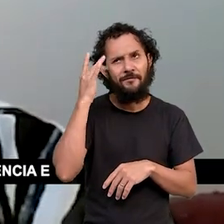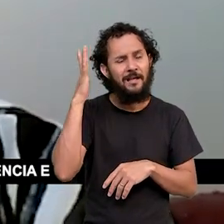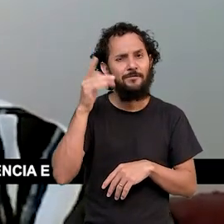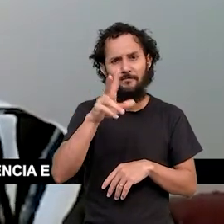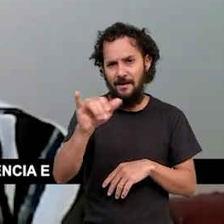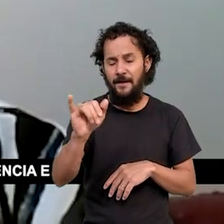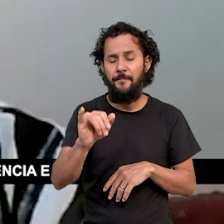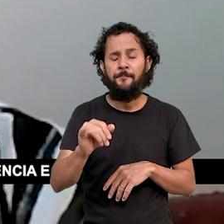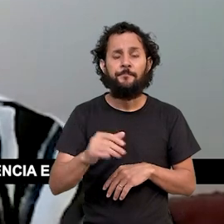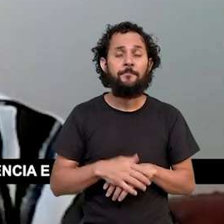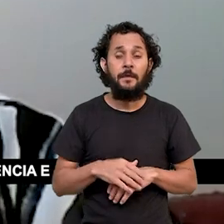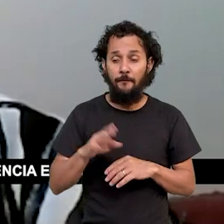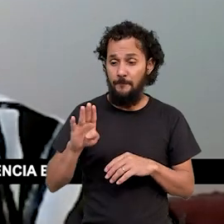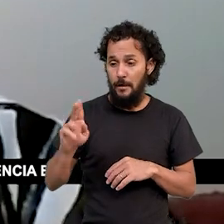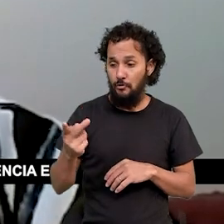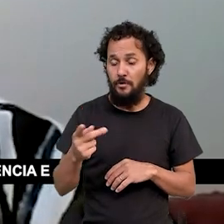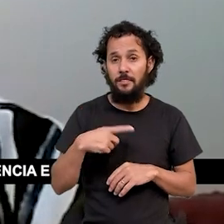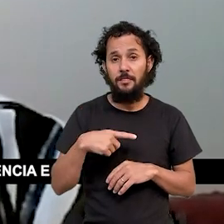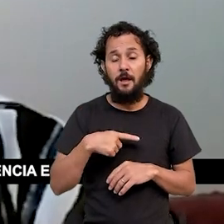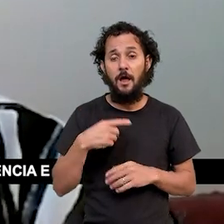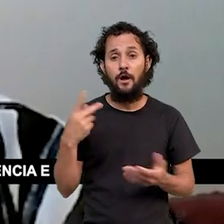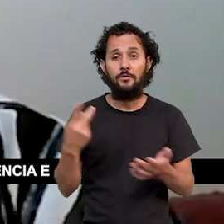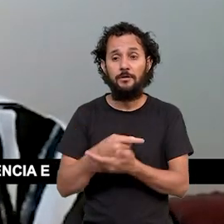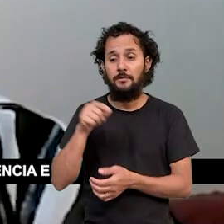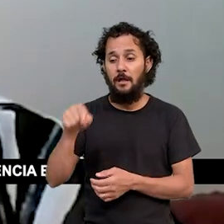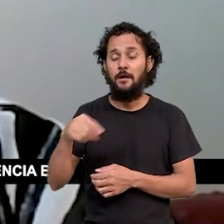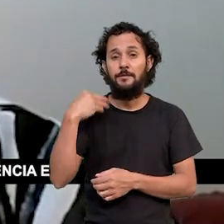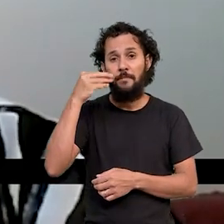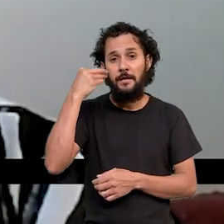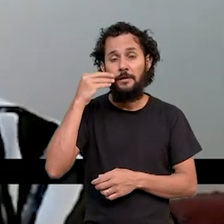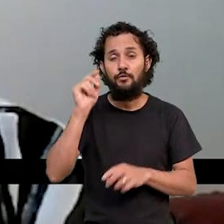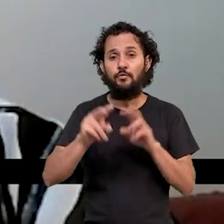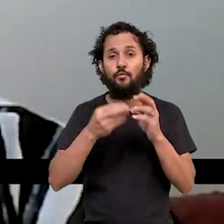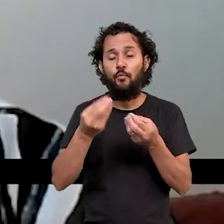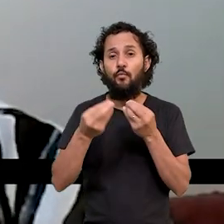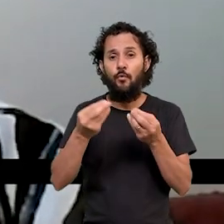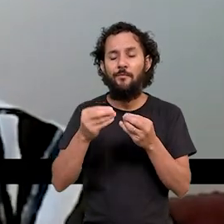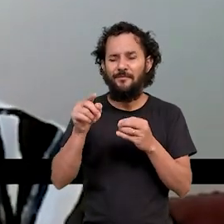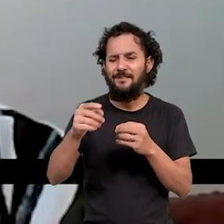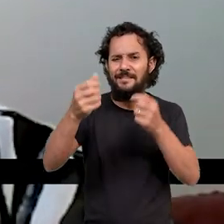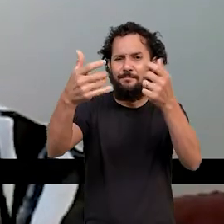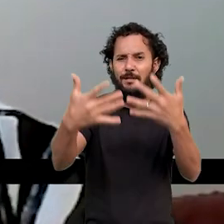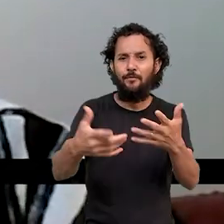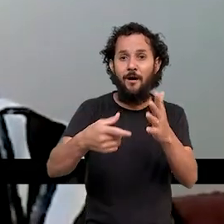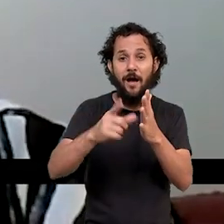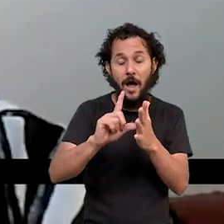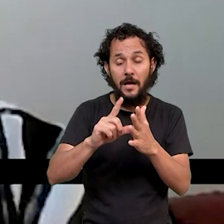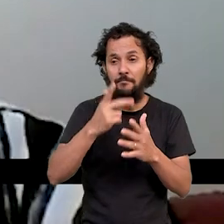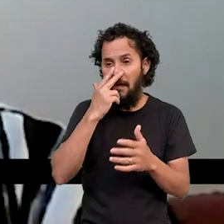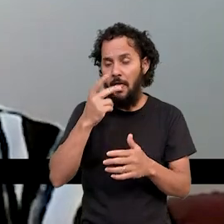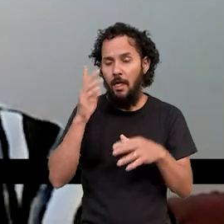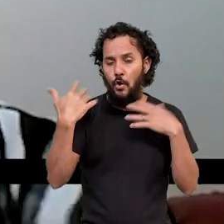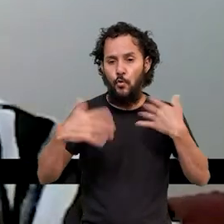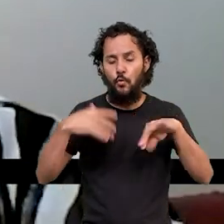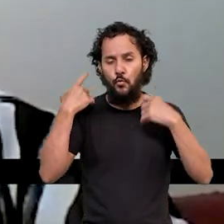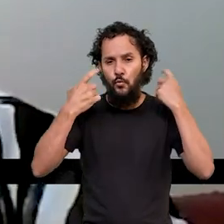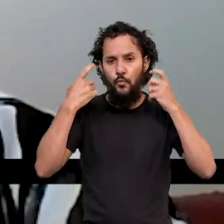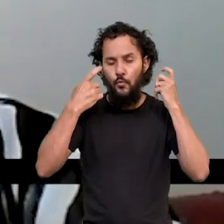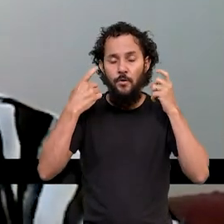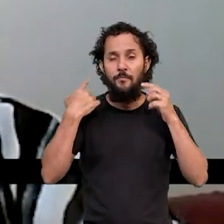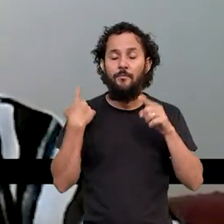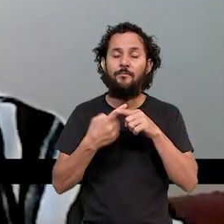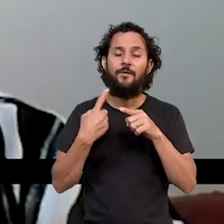facilita um pouco mais. Em Belo Horizonte, nós temos vivido a experiência, e tem a ver com a sua fala, que deixa mais, assim, até